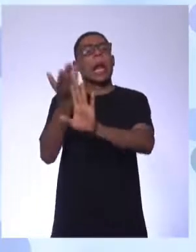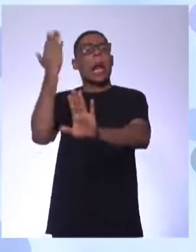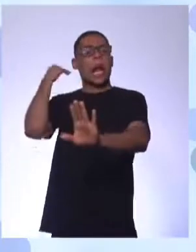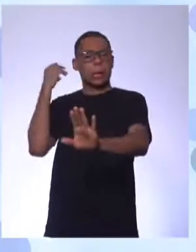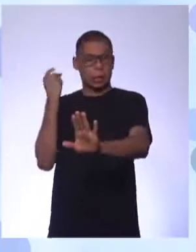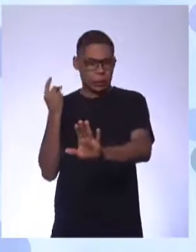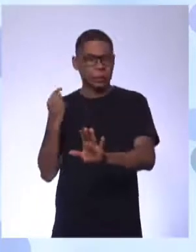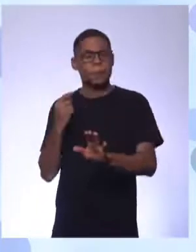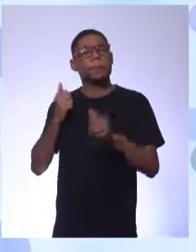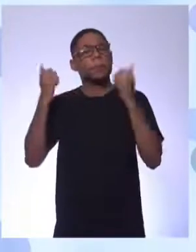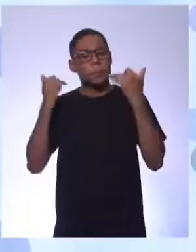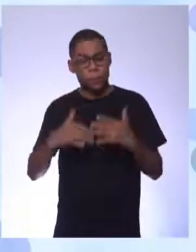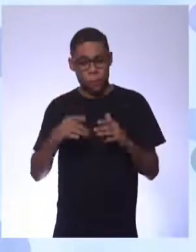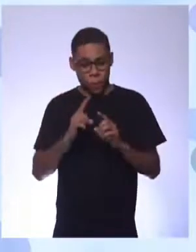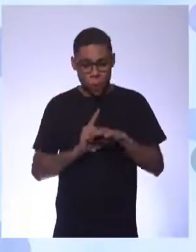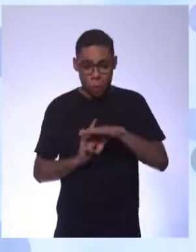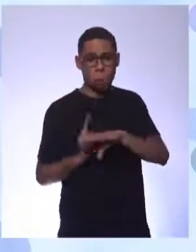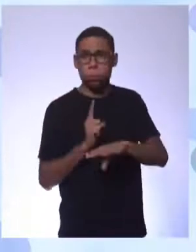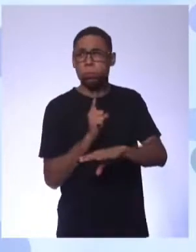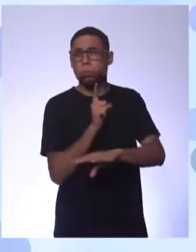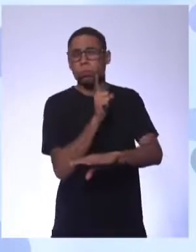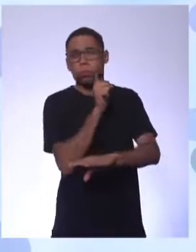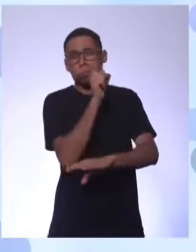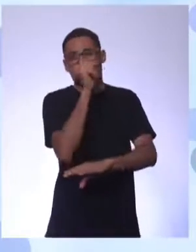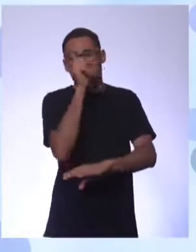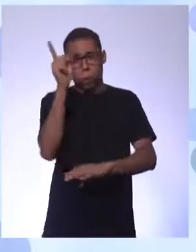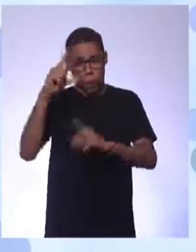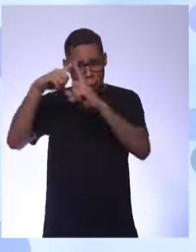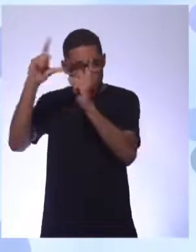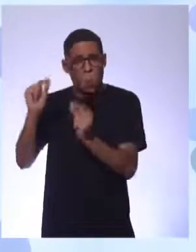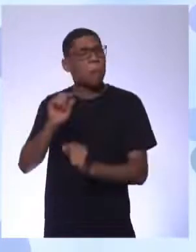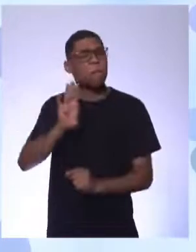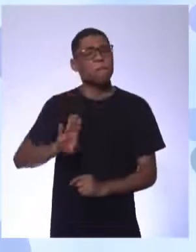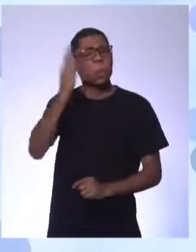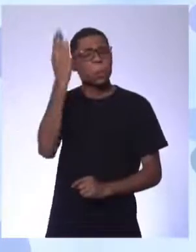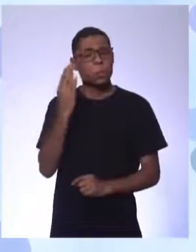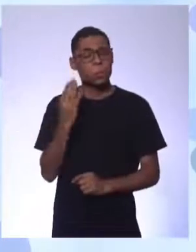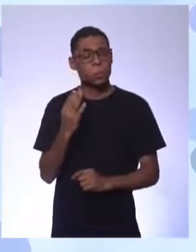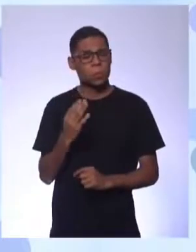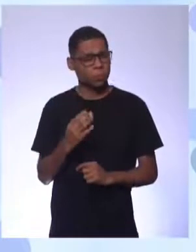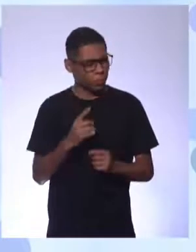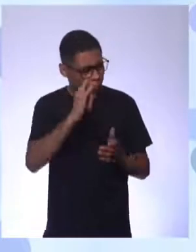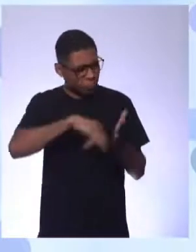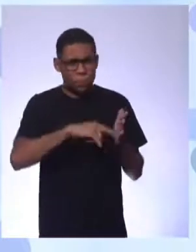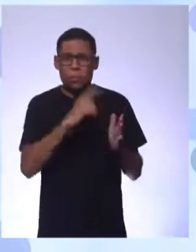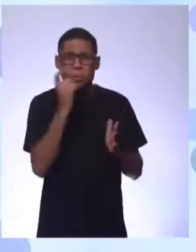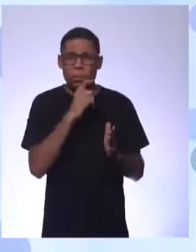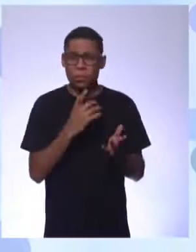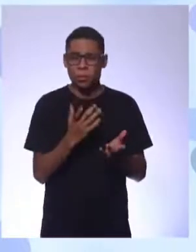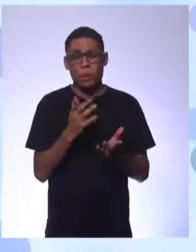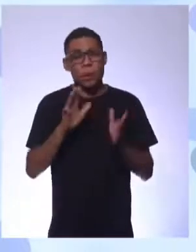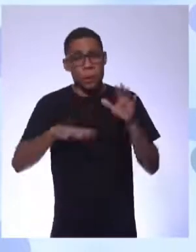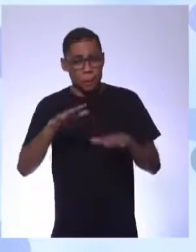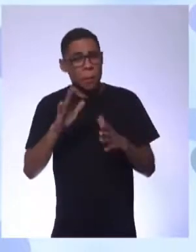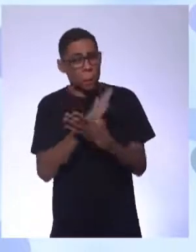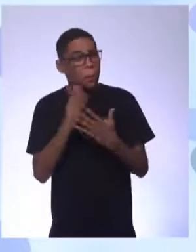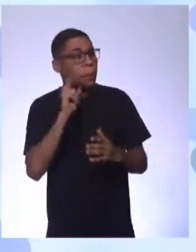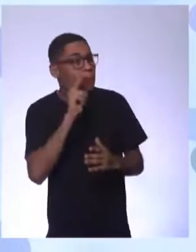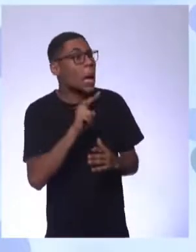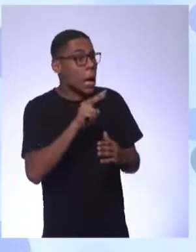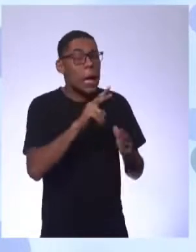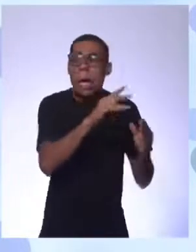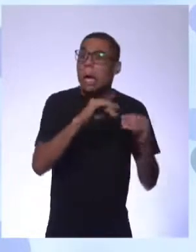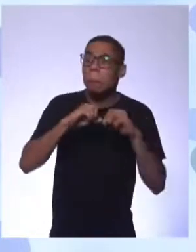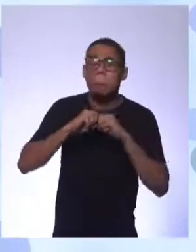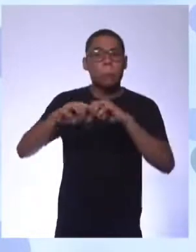falando que a viagem à Lua foi uma farsa. Então, quando as pessoas assistem a esse mockumentary e divulgam,